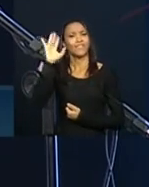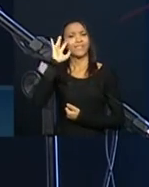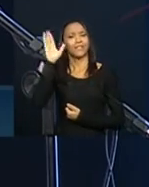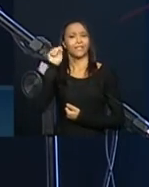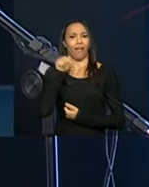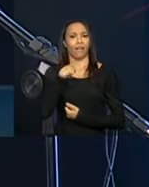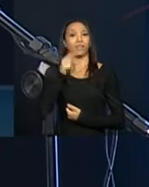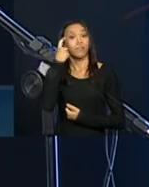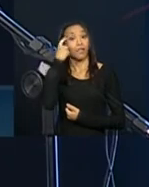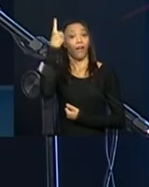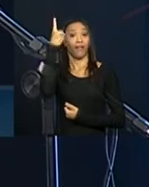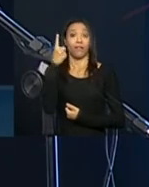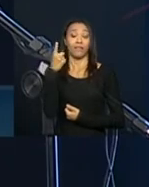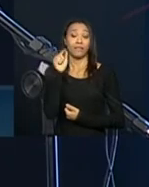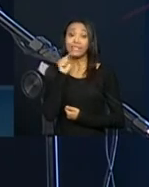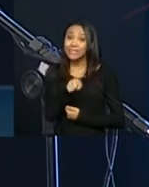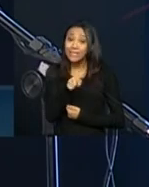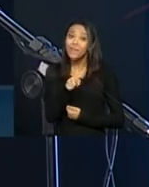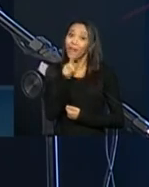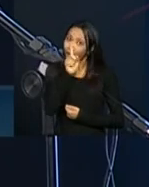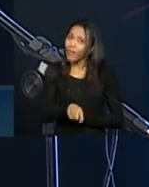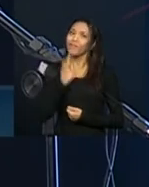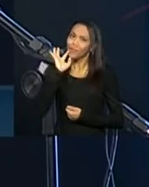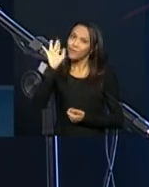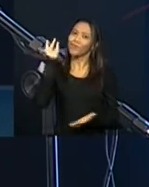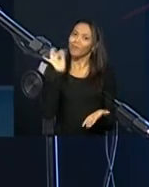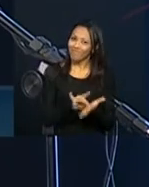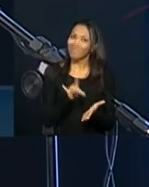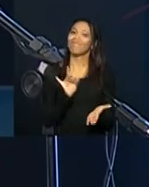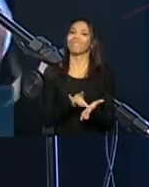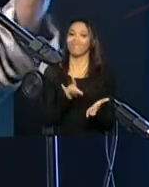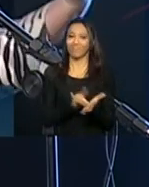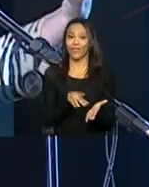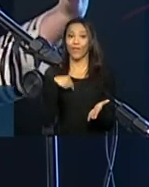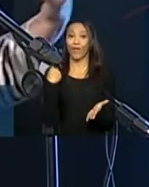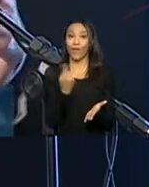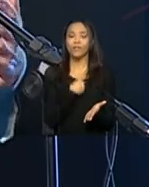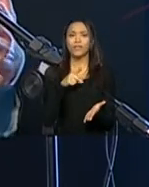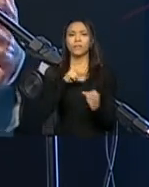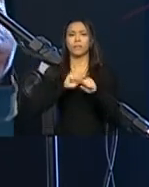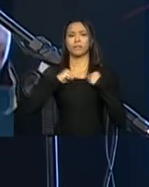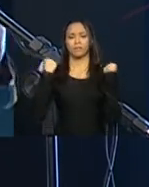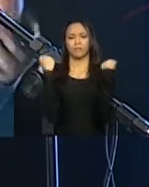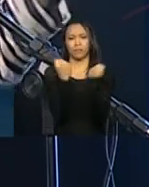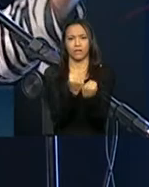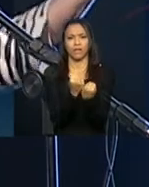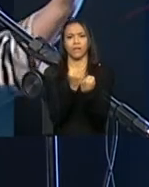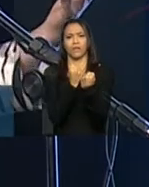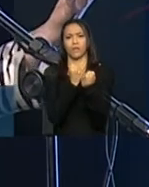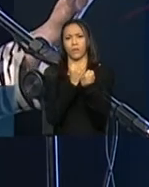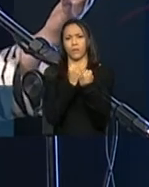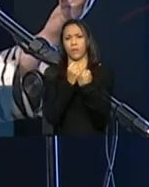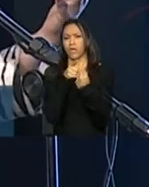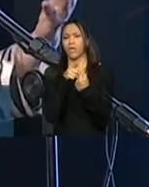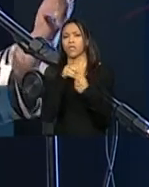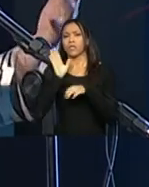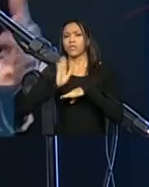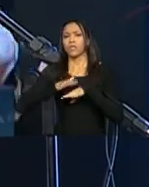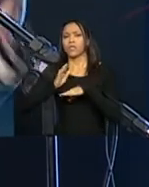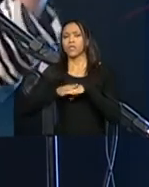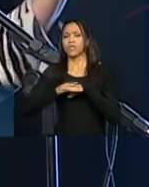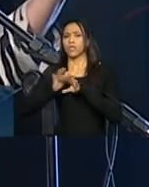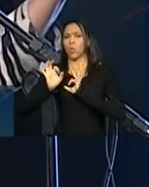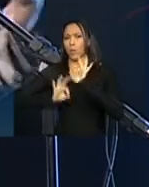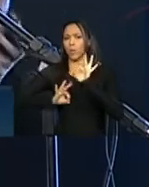essa ideia de que, na verdade, se trata de um sonho mesmo, né? Nós ter um seminário que projete no seu nome